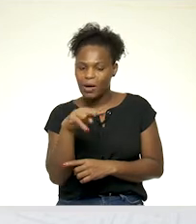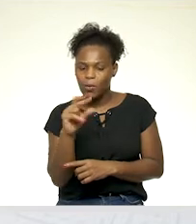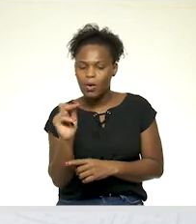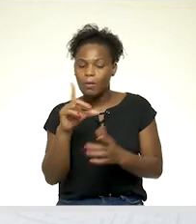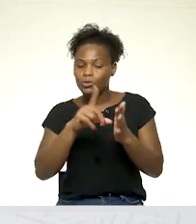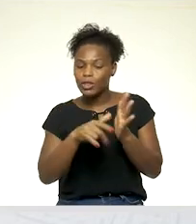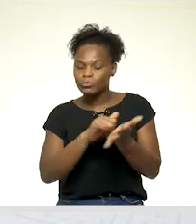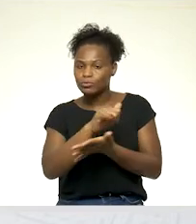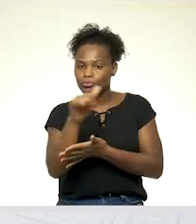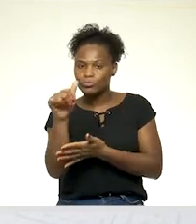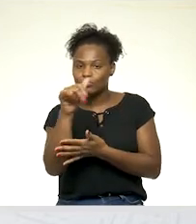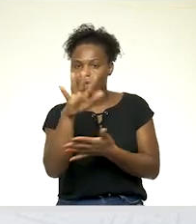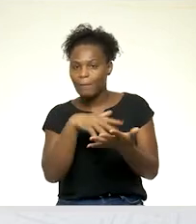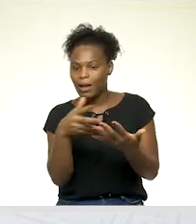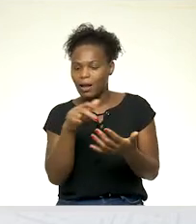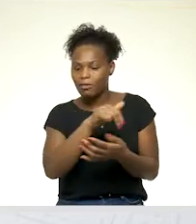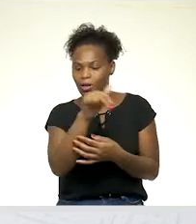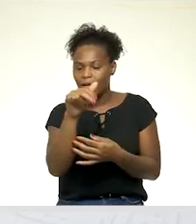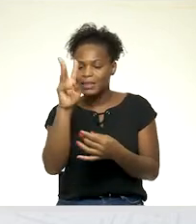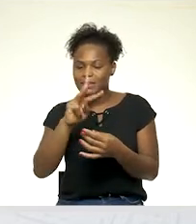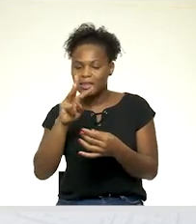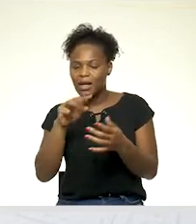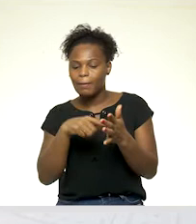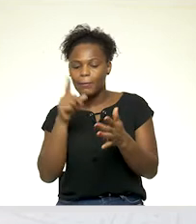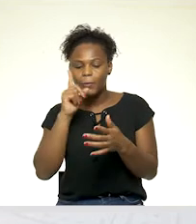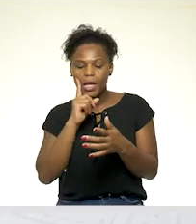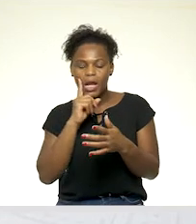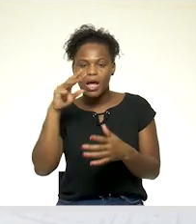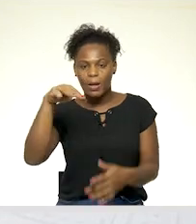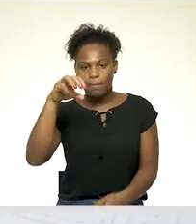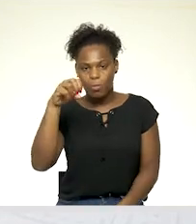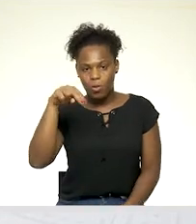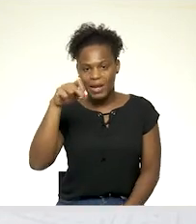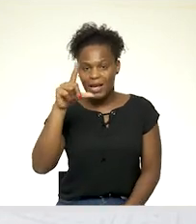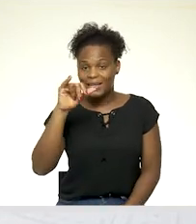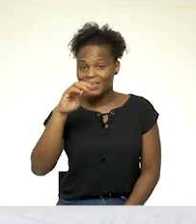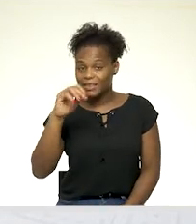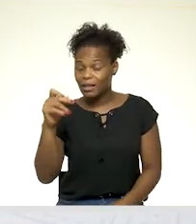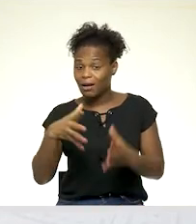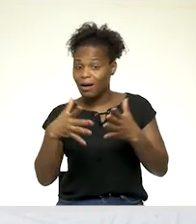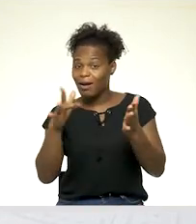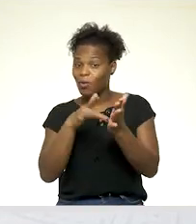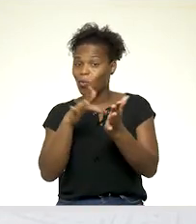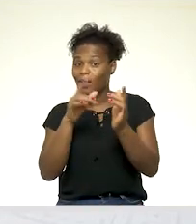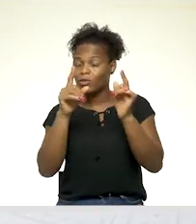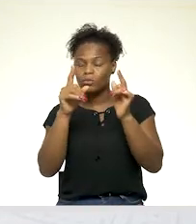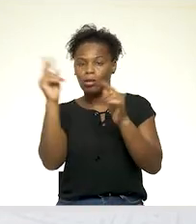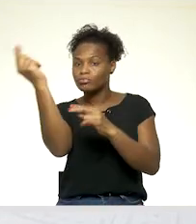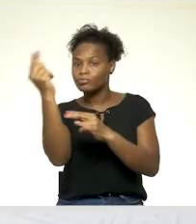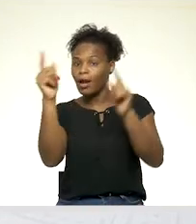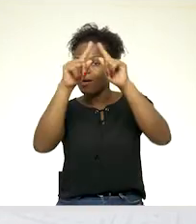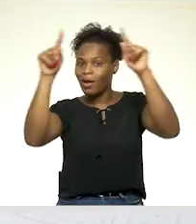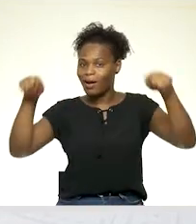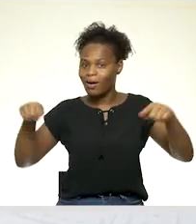aeroplano, temos na terceira imagem Mona Lisa, uma grande obra de Leonardo da Vinci, como também